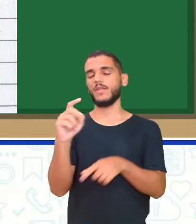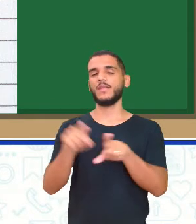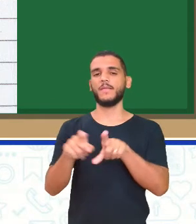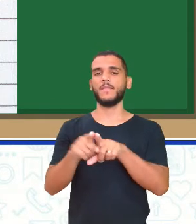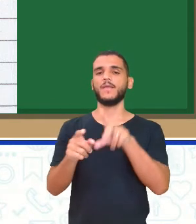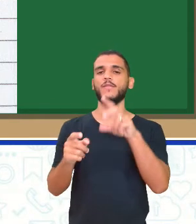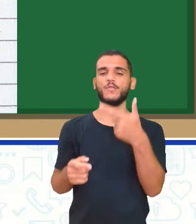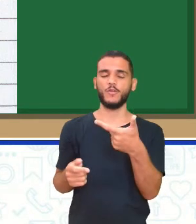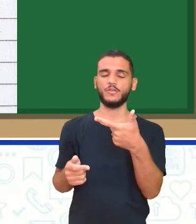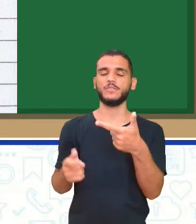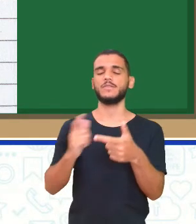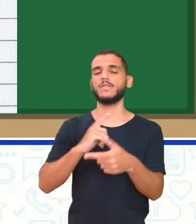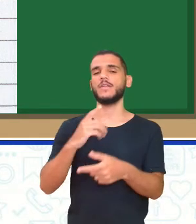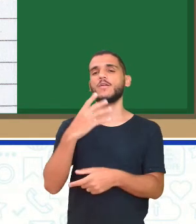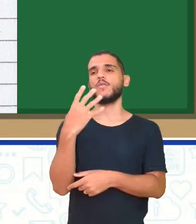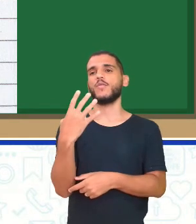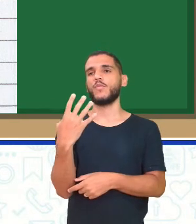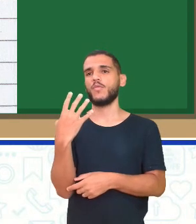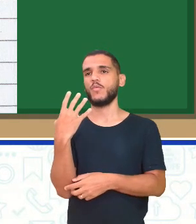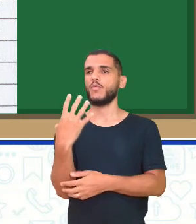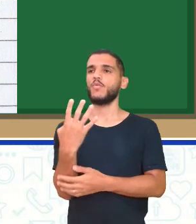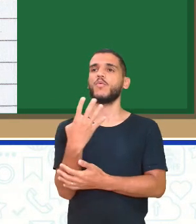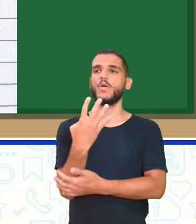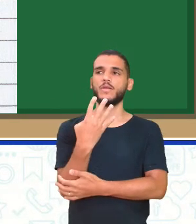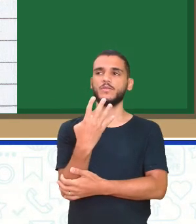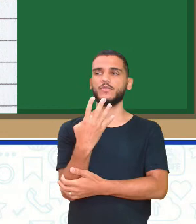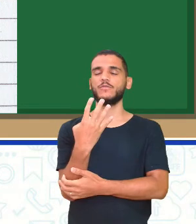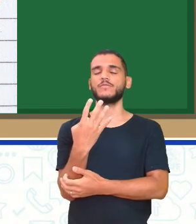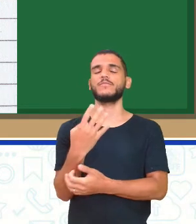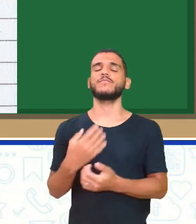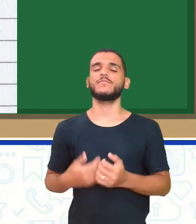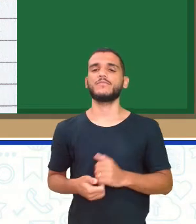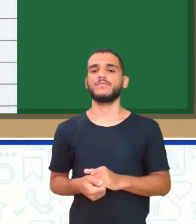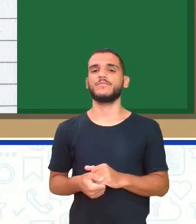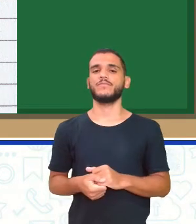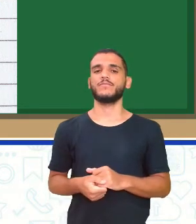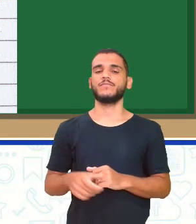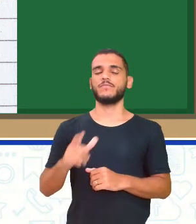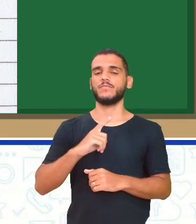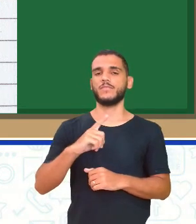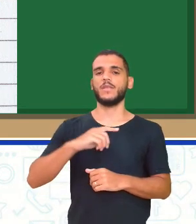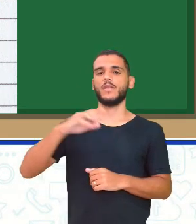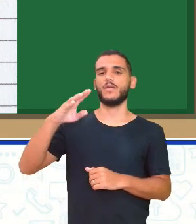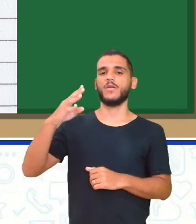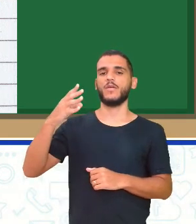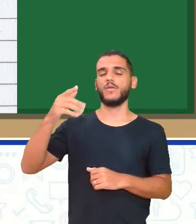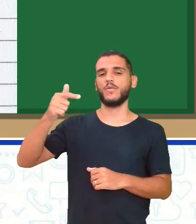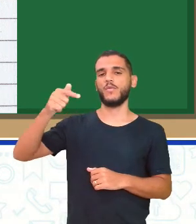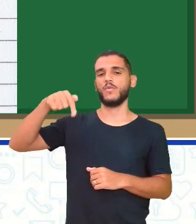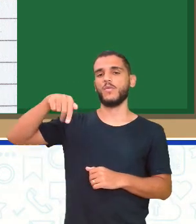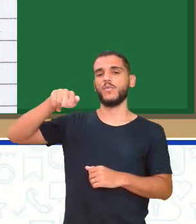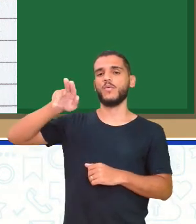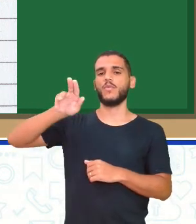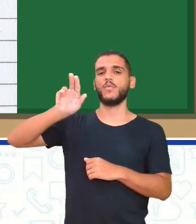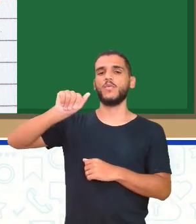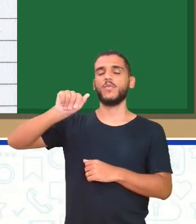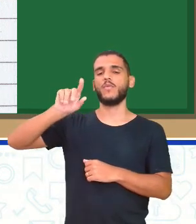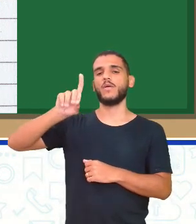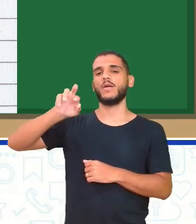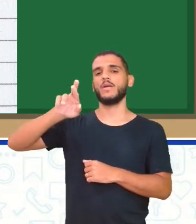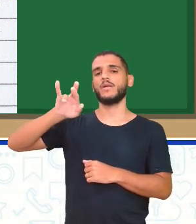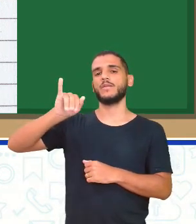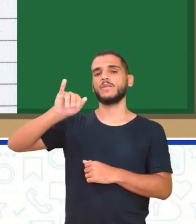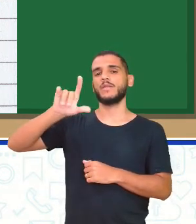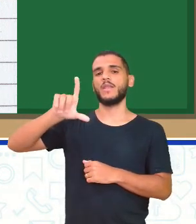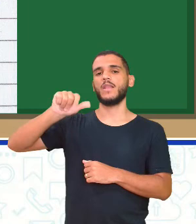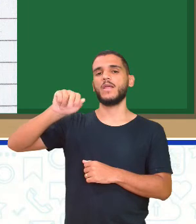2. Tenho 4 pontos, então eu tenho um quadrilátero. Marta, qual é esse